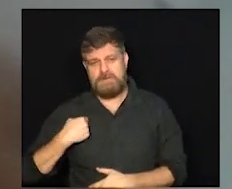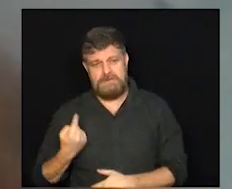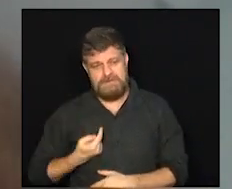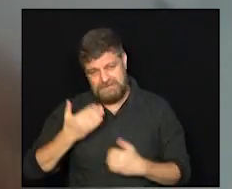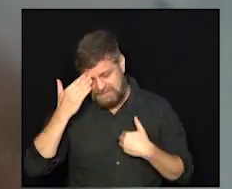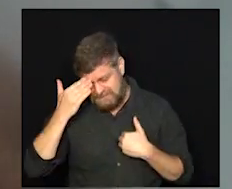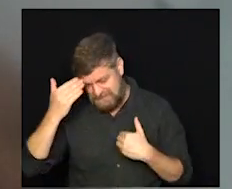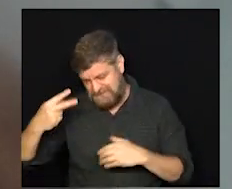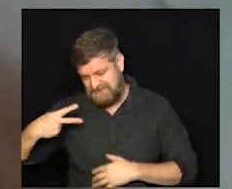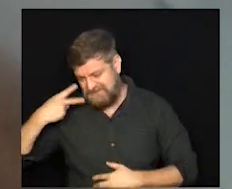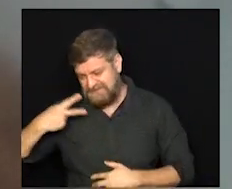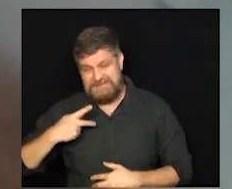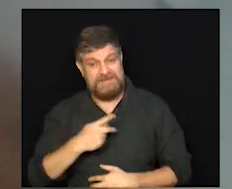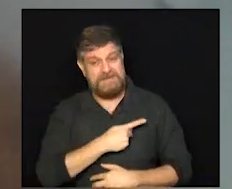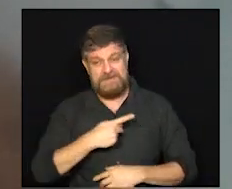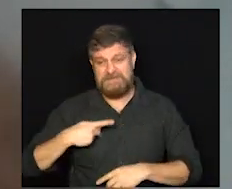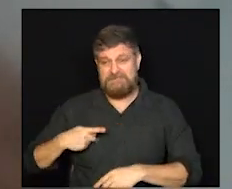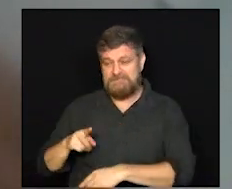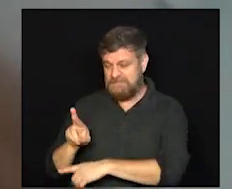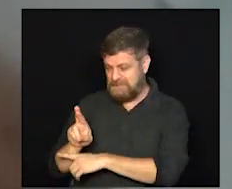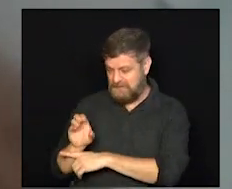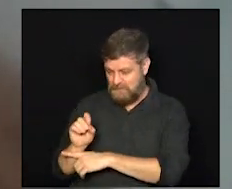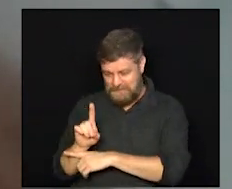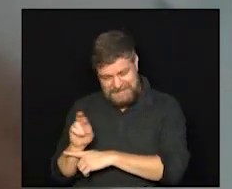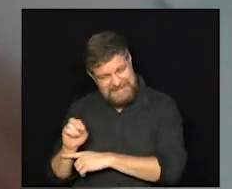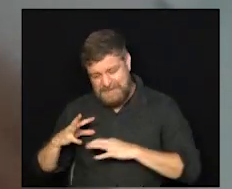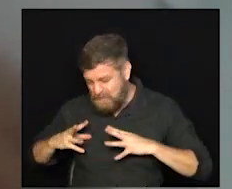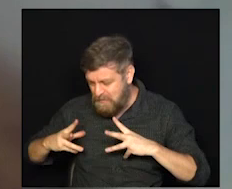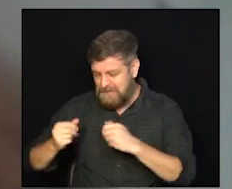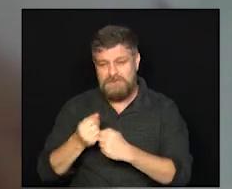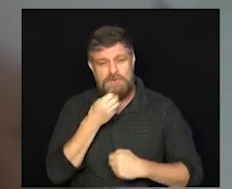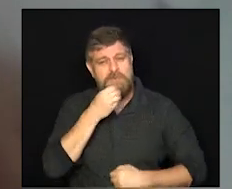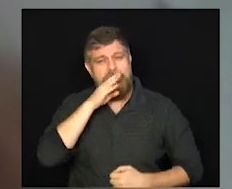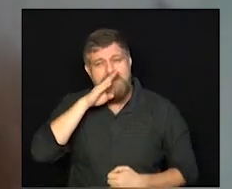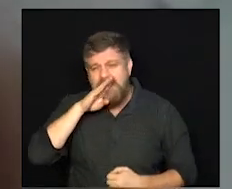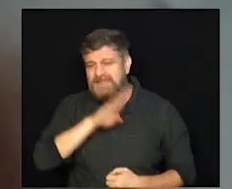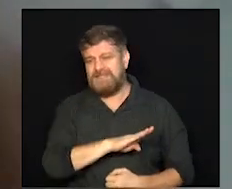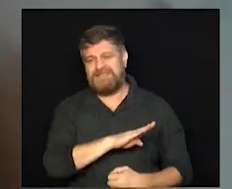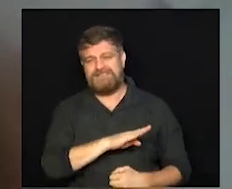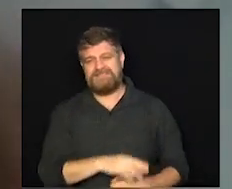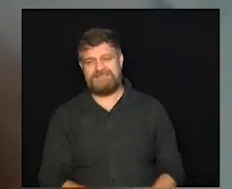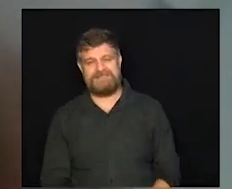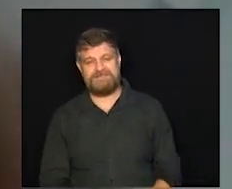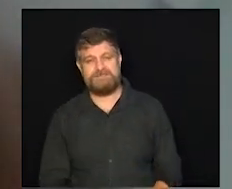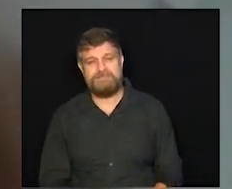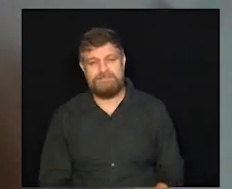vereadores, obrigado, pastor Rodrigo, todos que nos acompanham. Uma boa tarde.